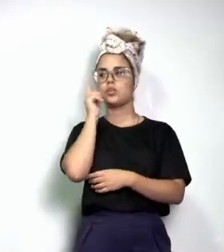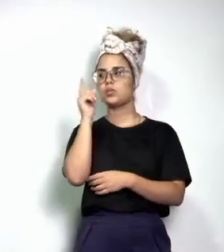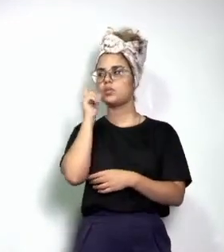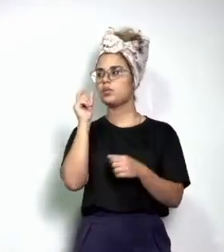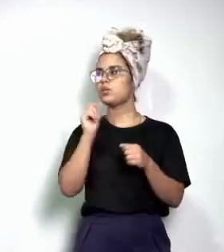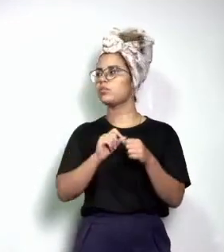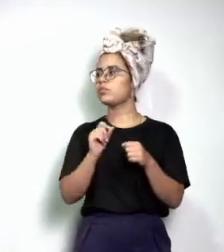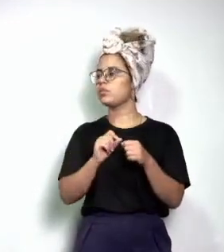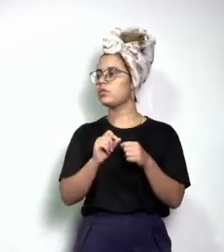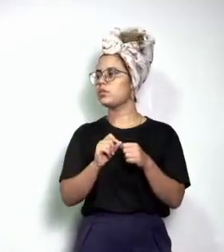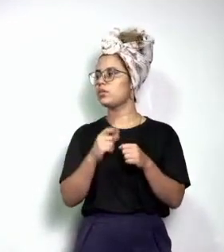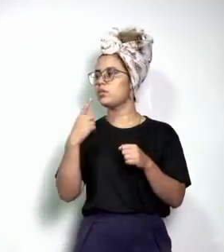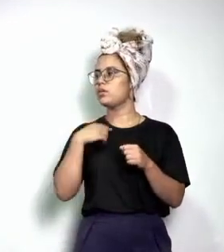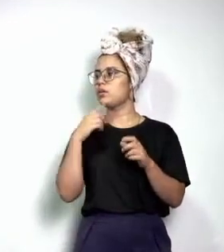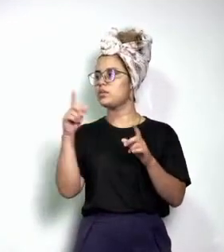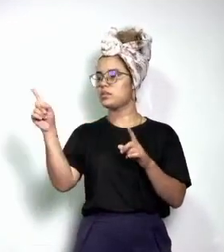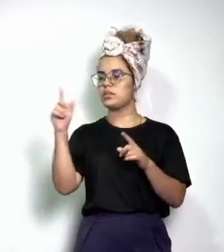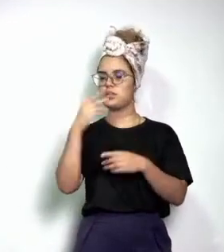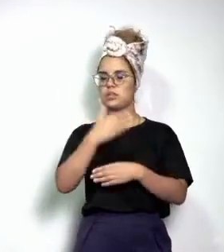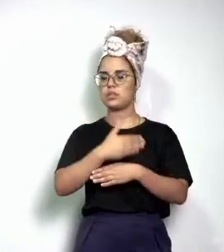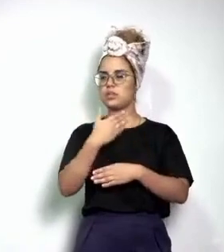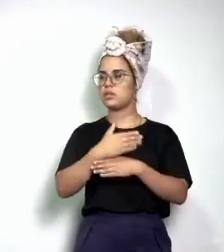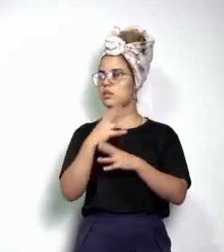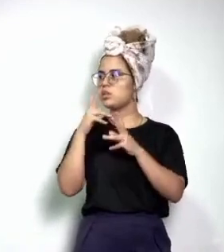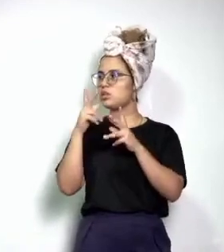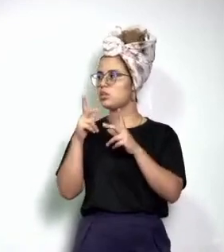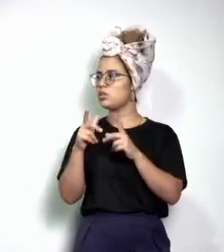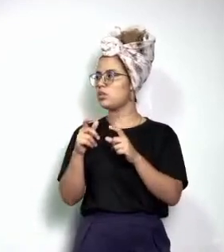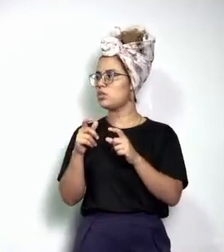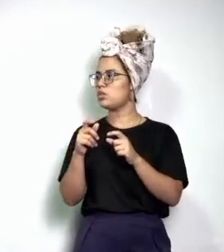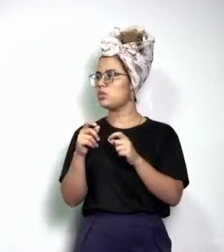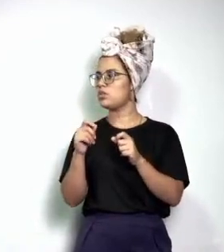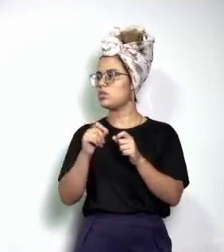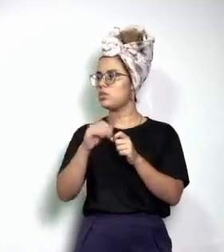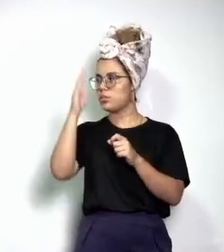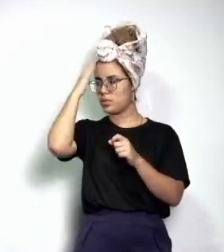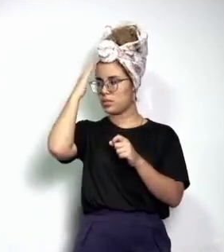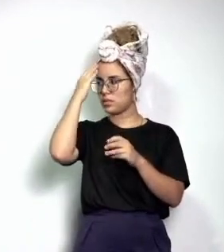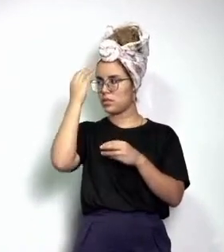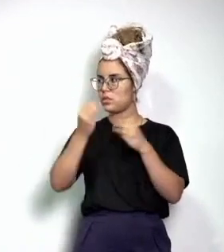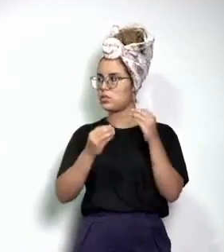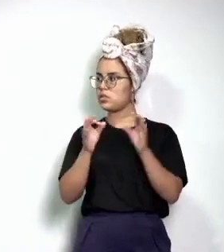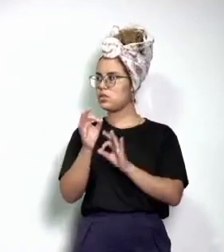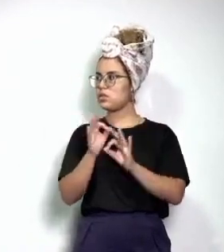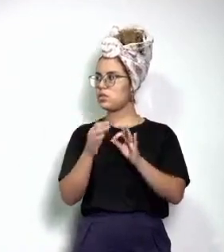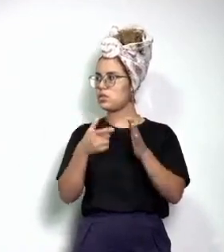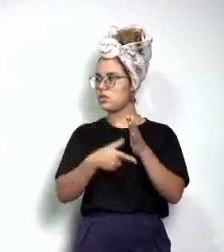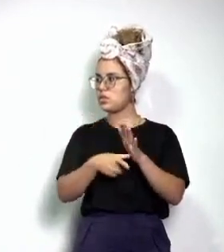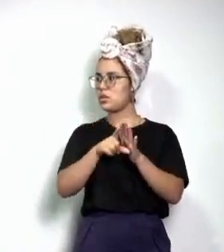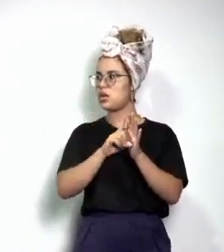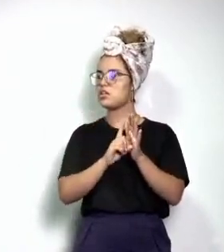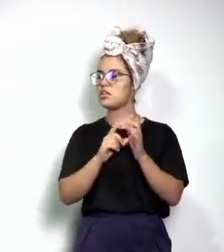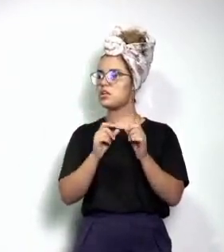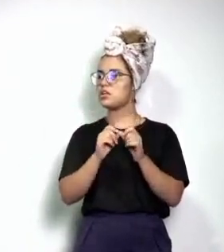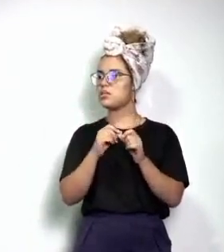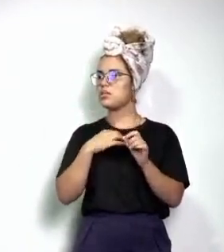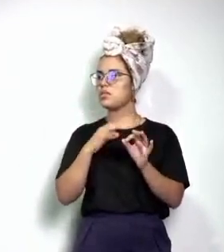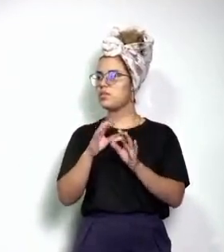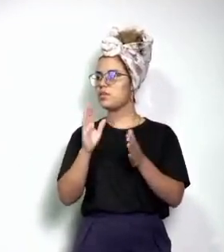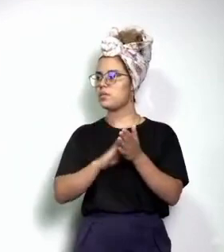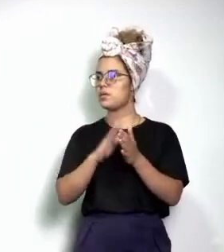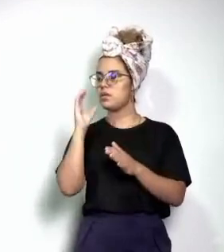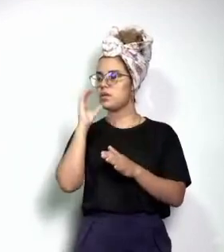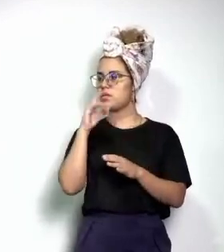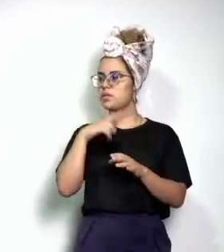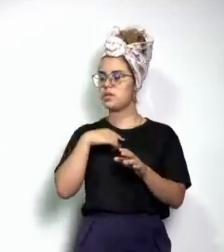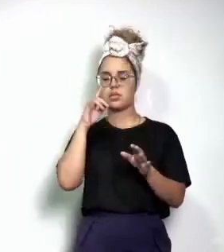fazer essas tags todas aqui, deixar pensar elas já ficarem prontas atrás da claquete para a gente poder fazer mais rapidamente